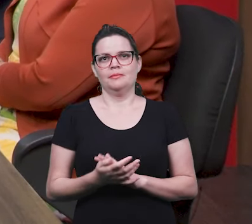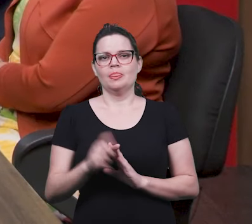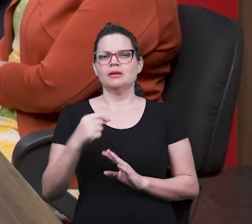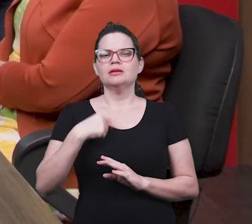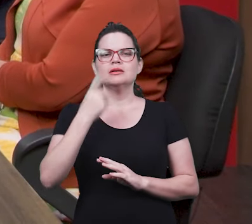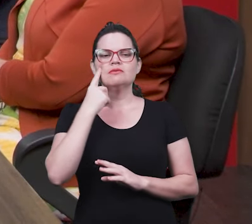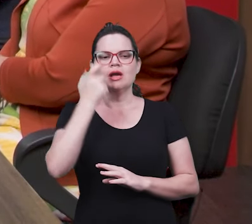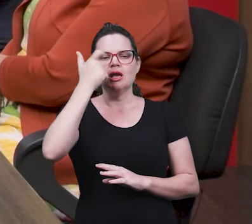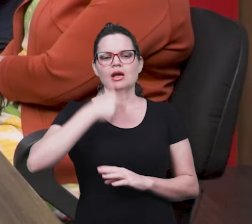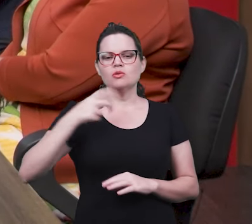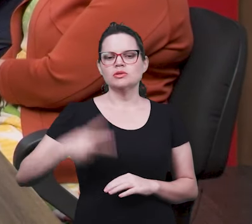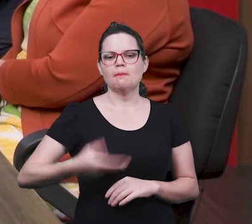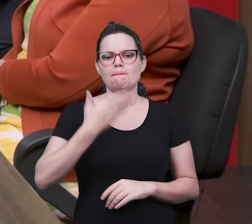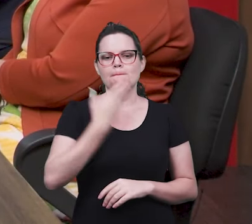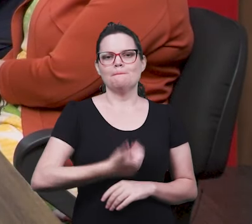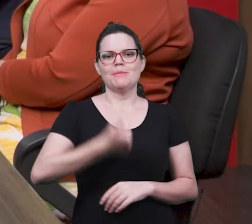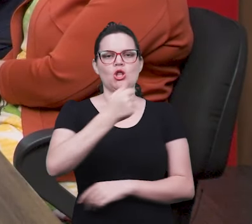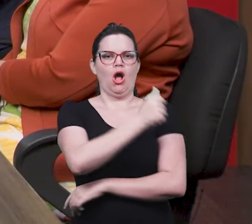fui o melhor aluno da turma.